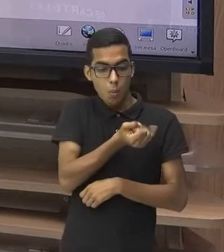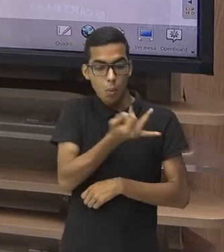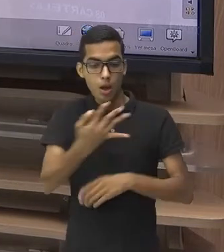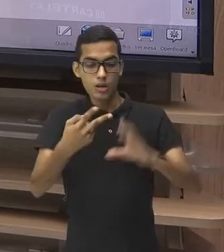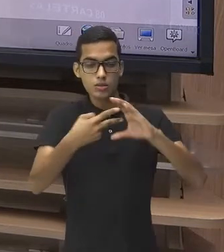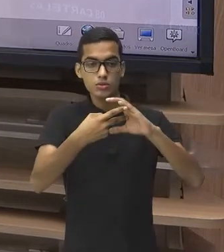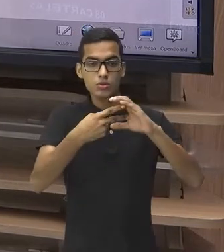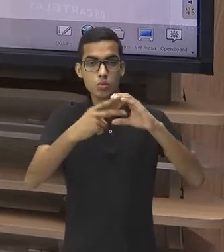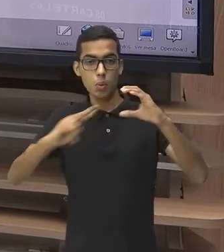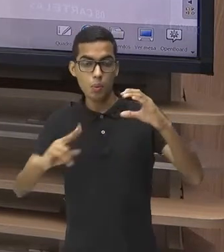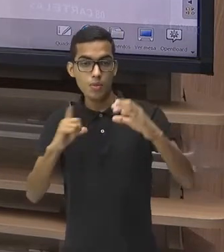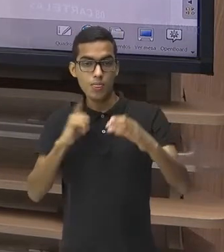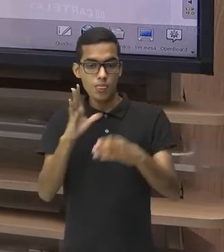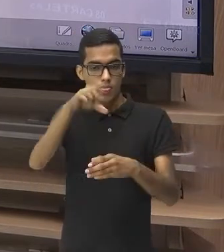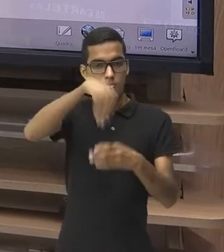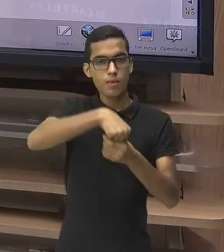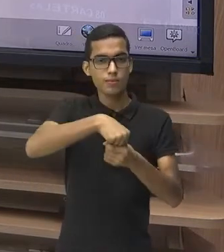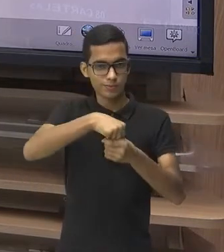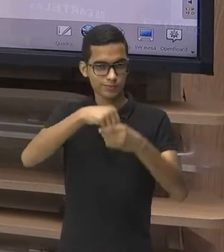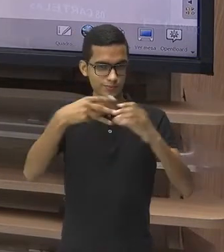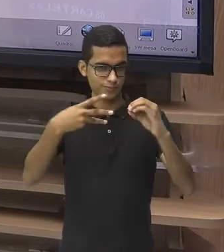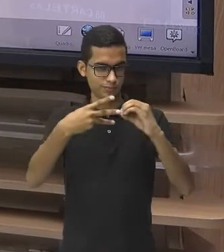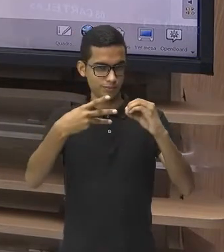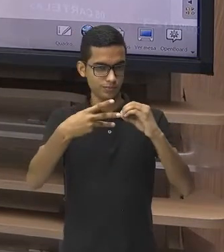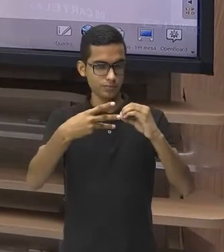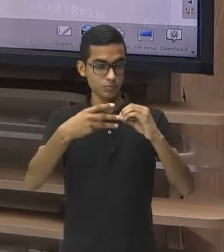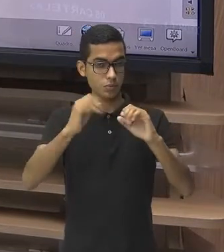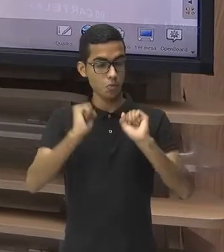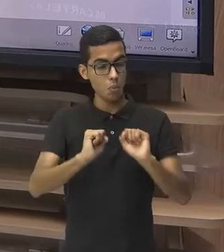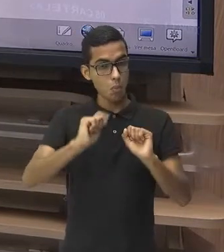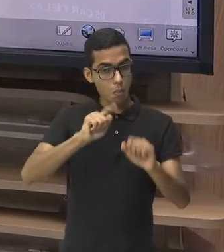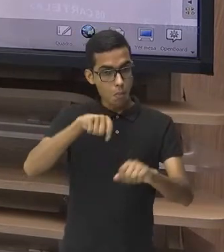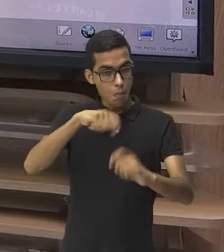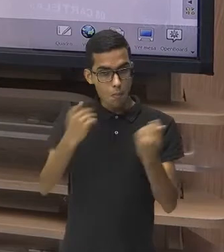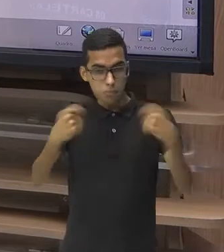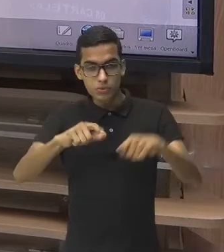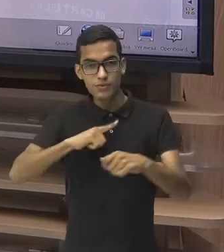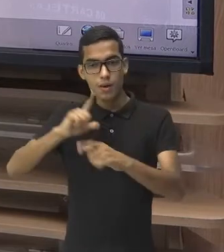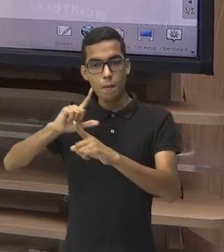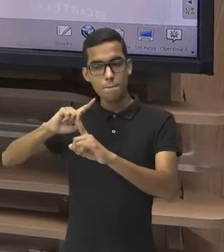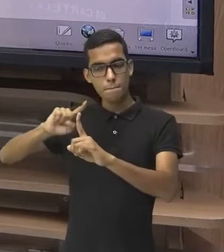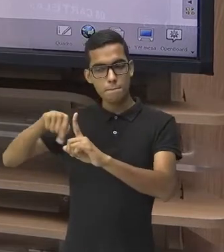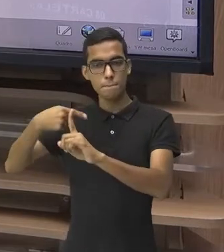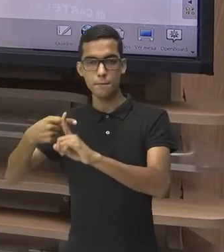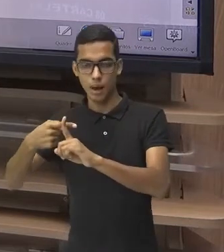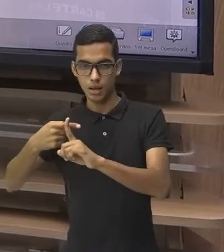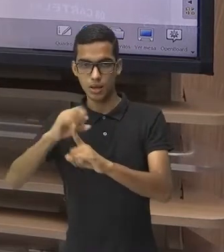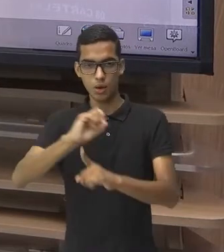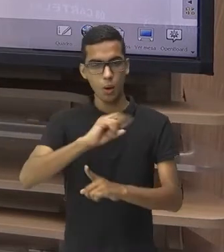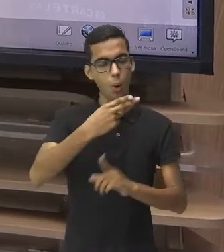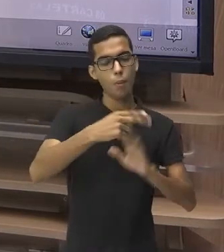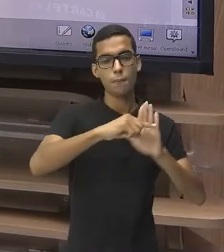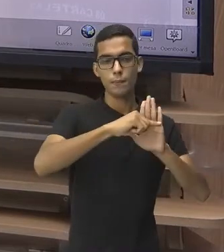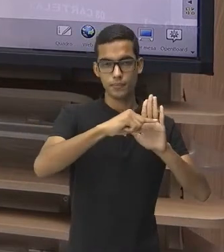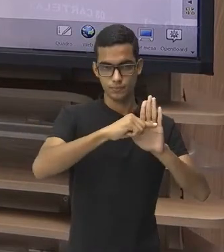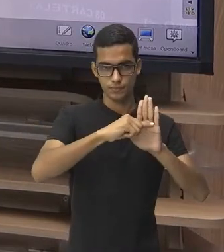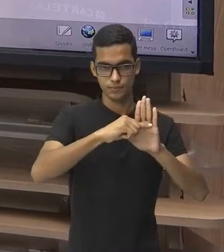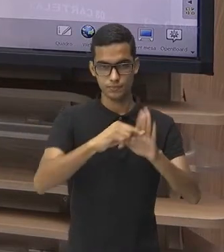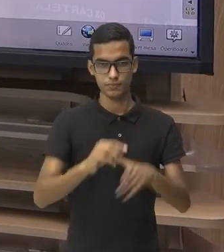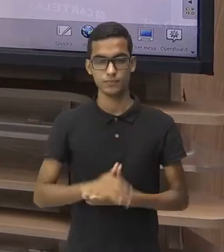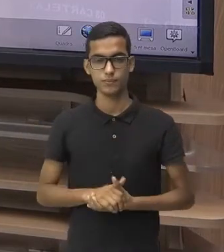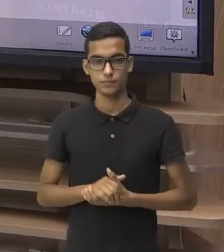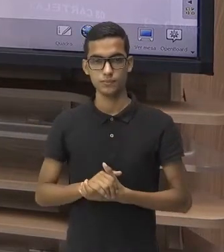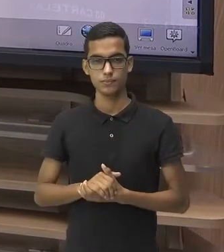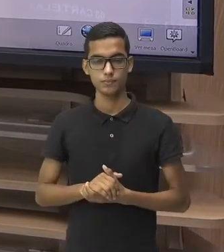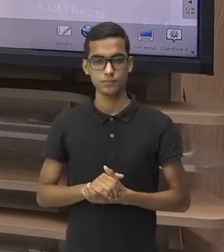ter a mais ou a menos, tá? Vamos iniciar observando quantas estruturais, né? Que tipo de mutação que